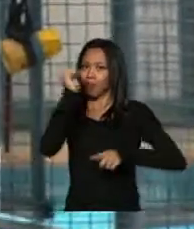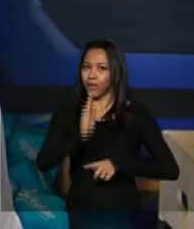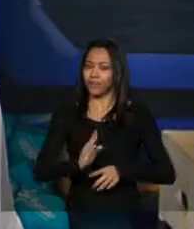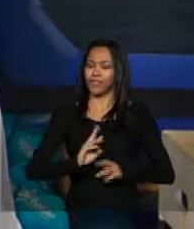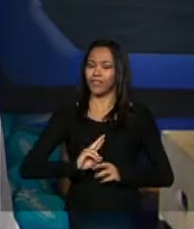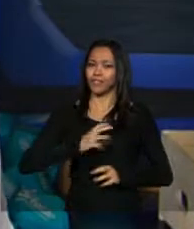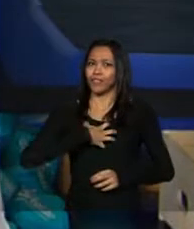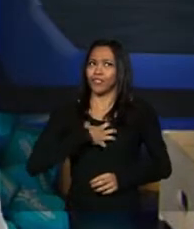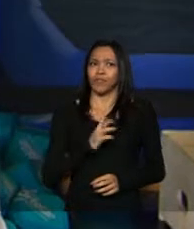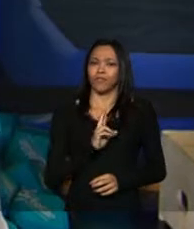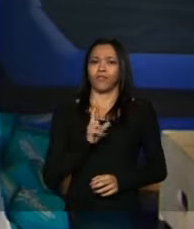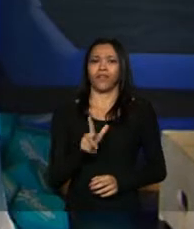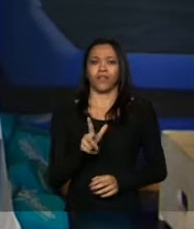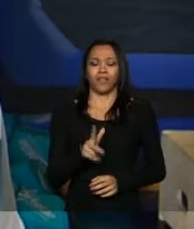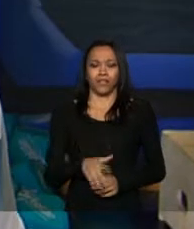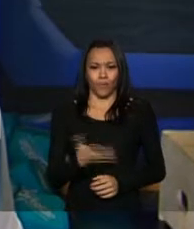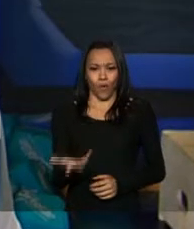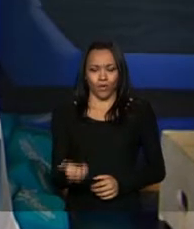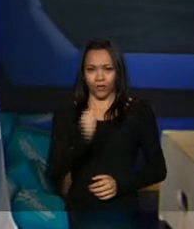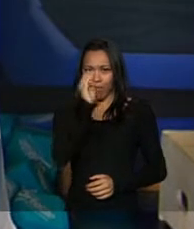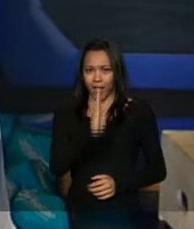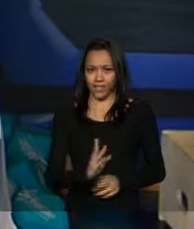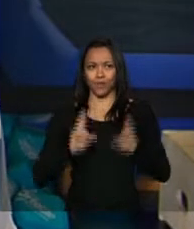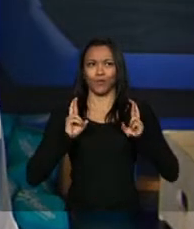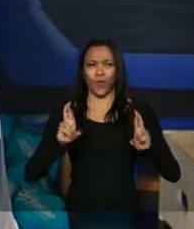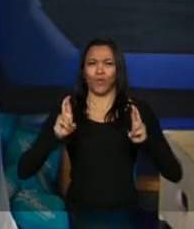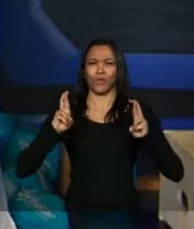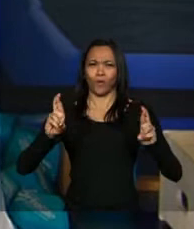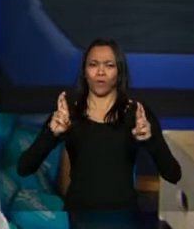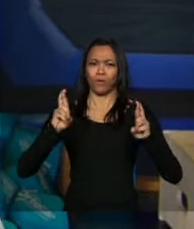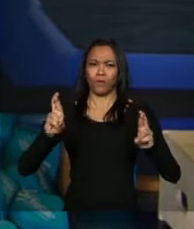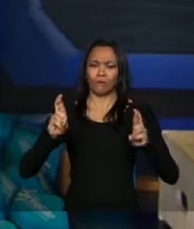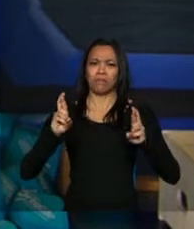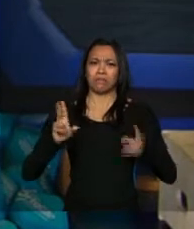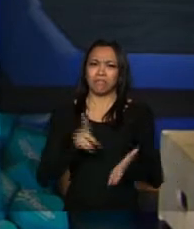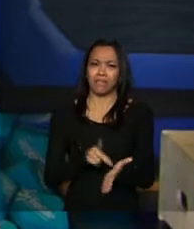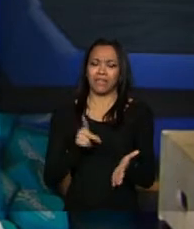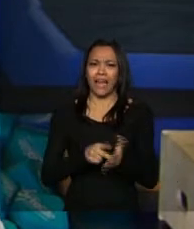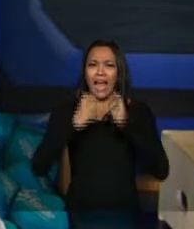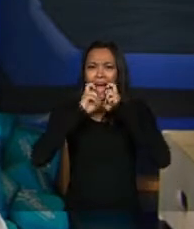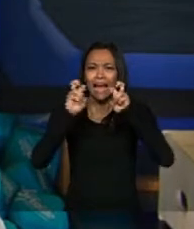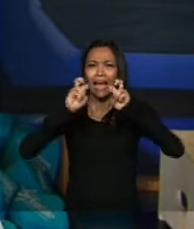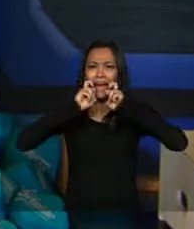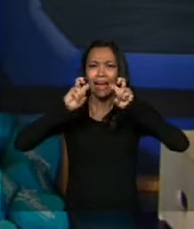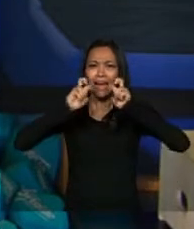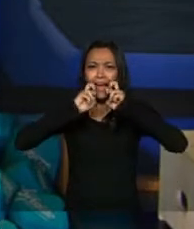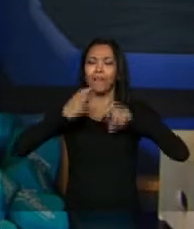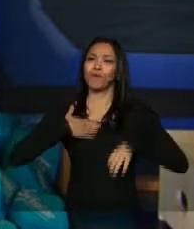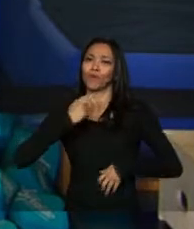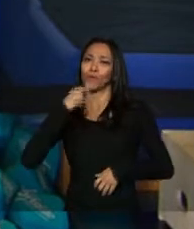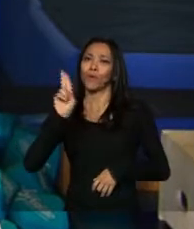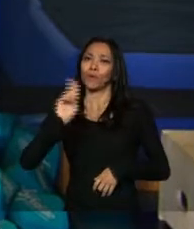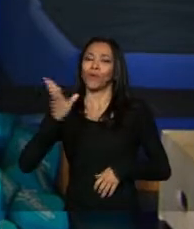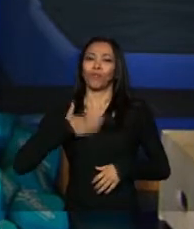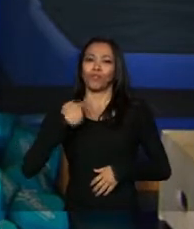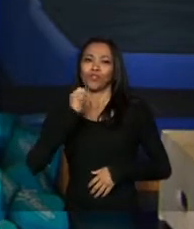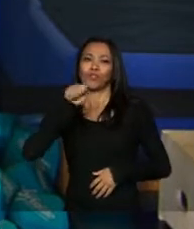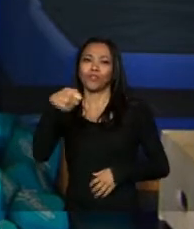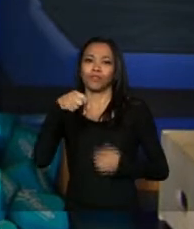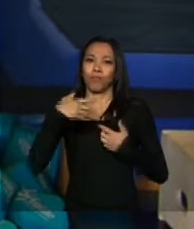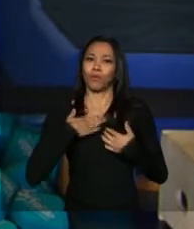diferente. Brasil inteiro ali torcendo por você, né, de verdade, ali gritando o meu nome na arquibancada, eu